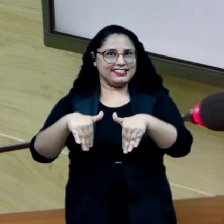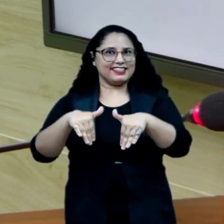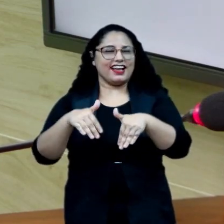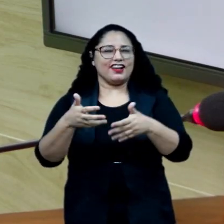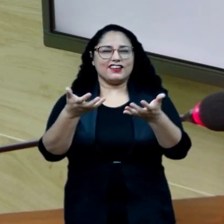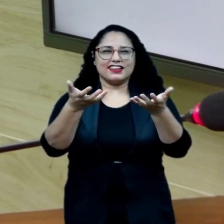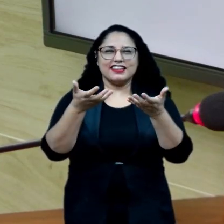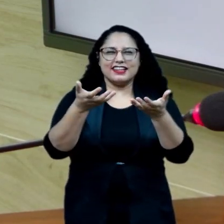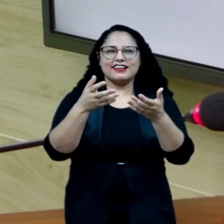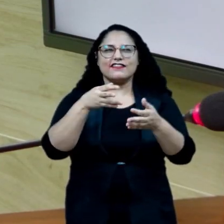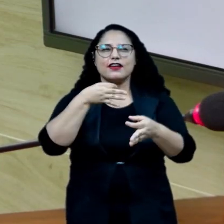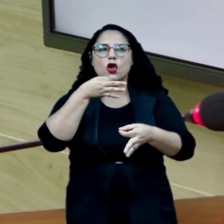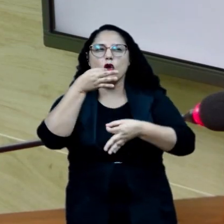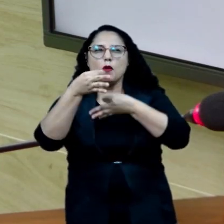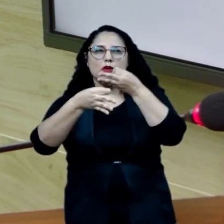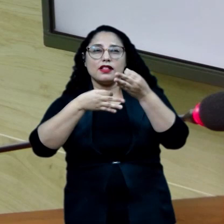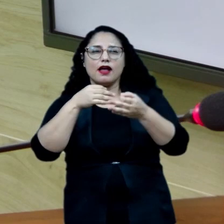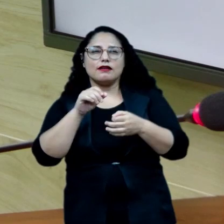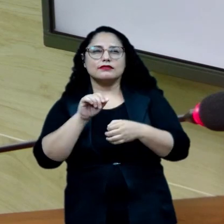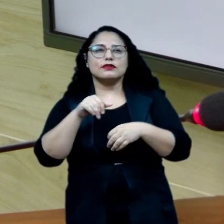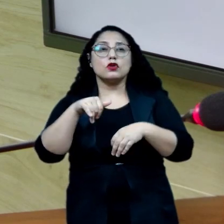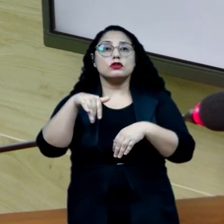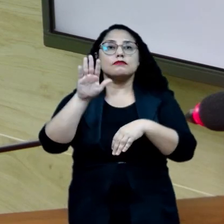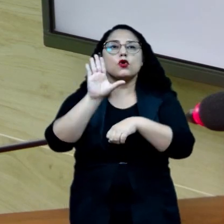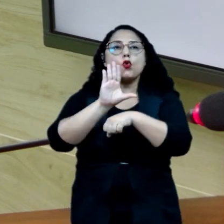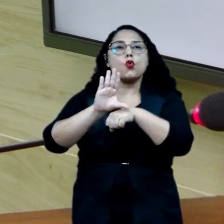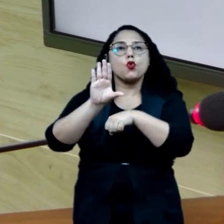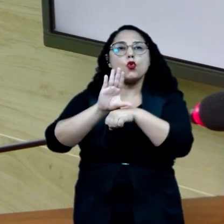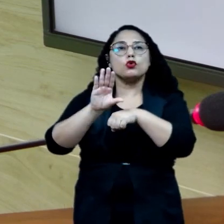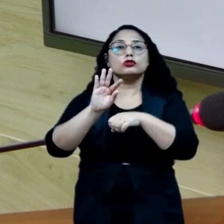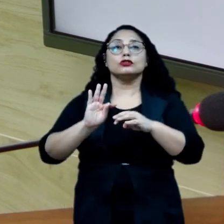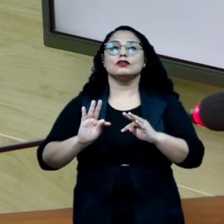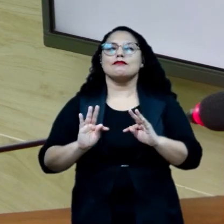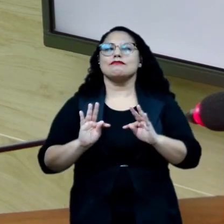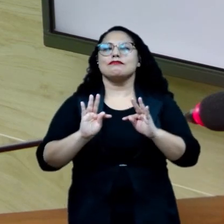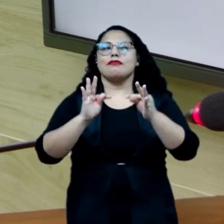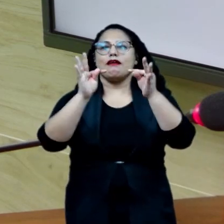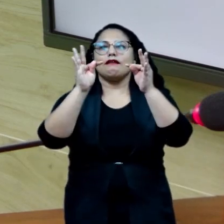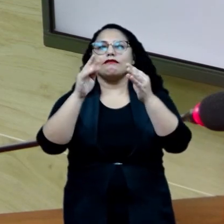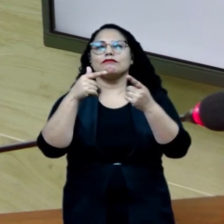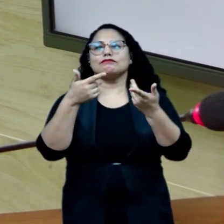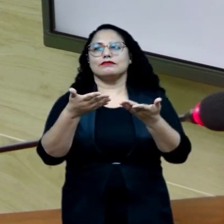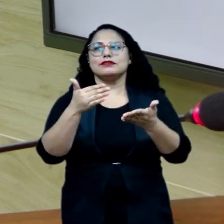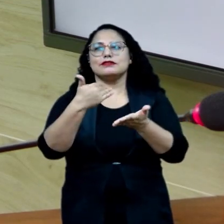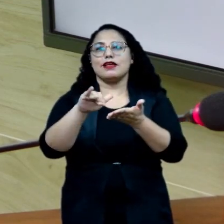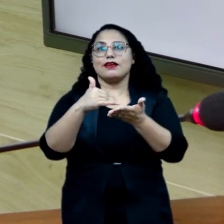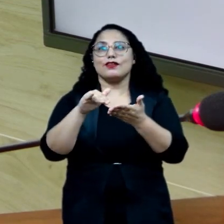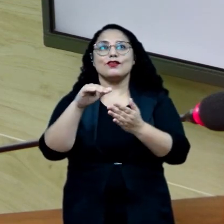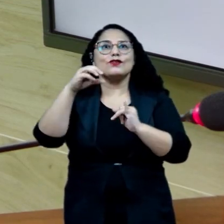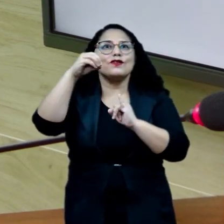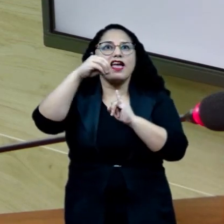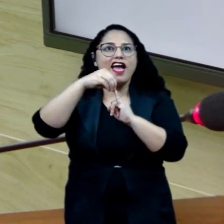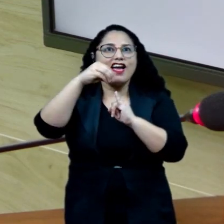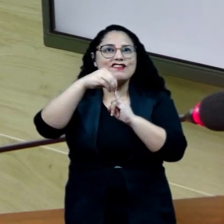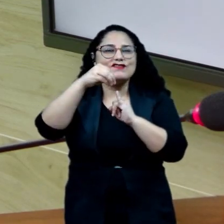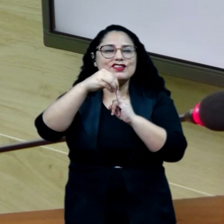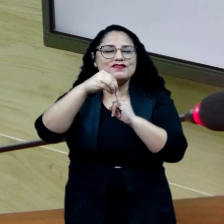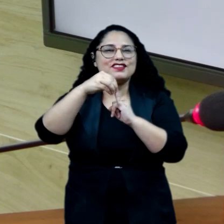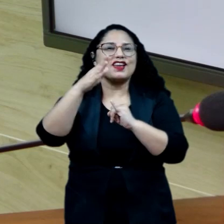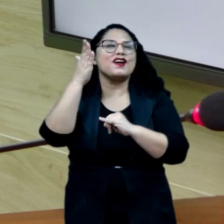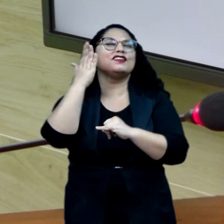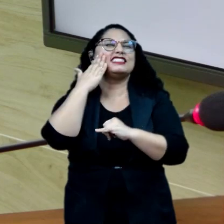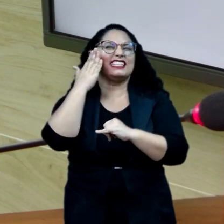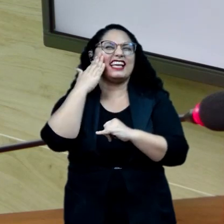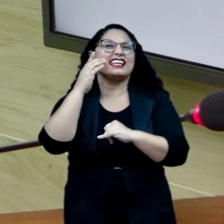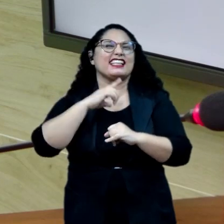eu queria que você mencionasse um pouquinho sobre o curso, né, o tecnólogo em secretariado do IFB, que eu sei que